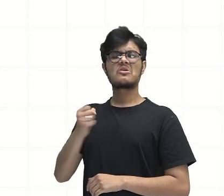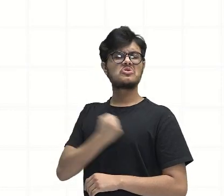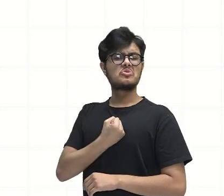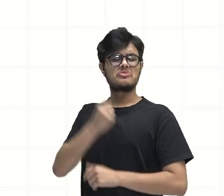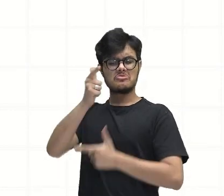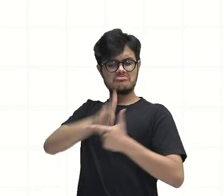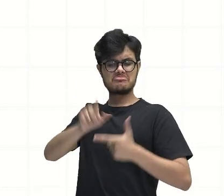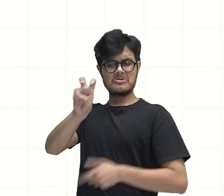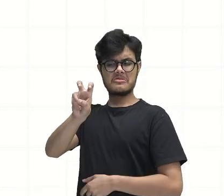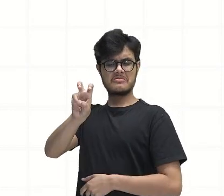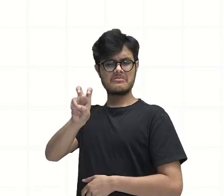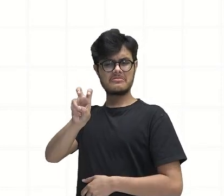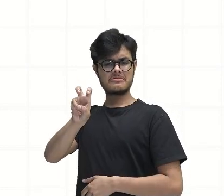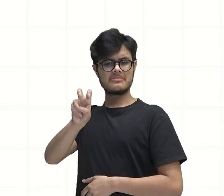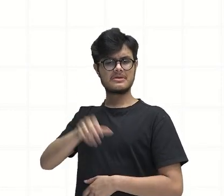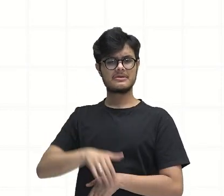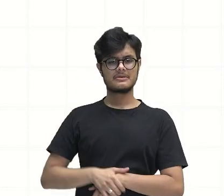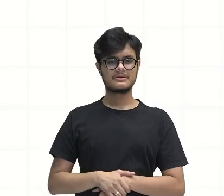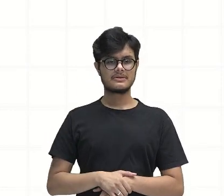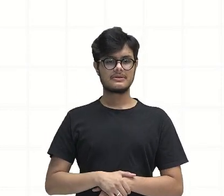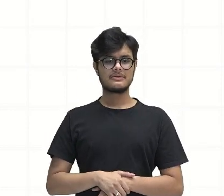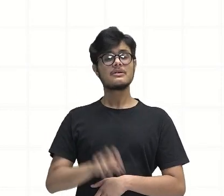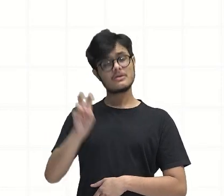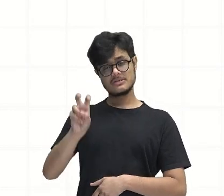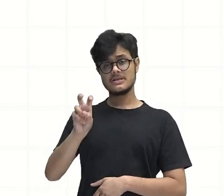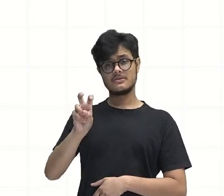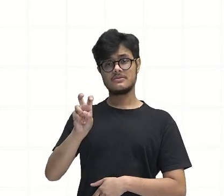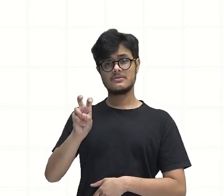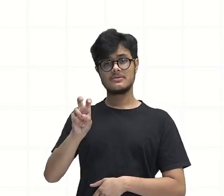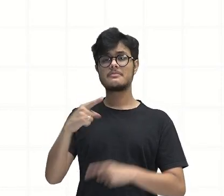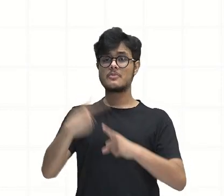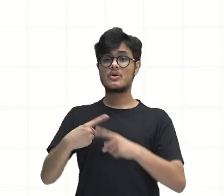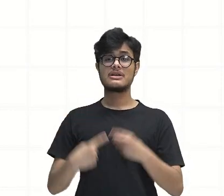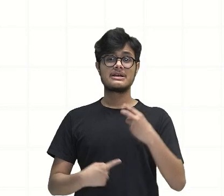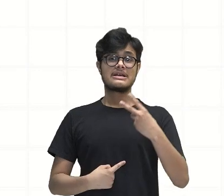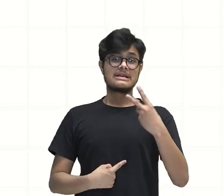2 que dá 11? Não tem. O mais próximo é o 5,